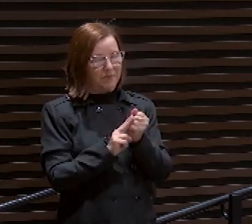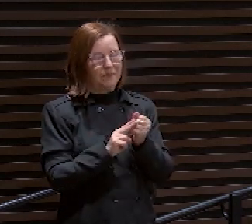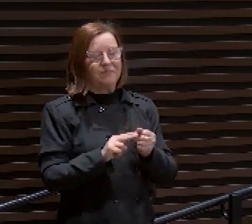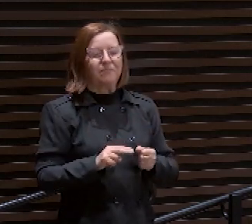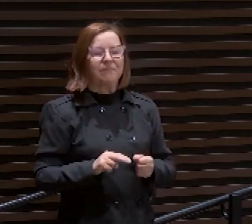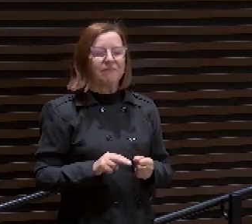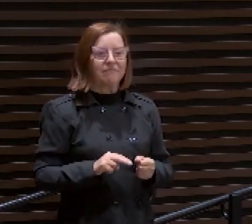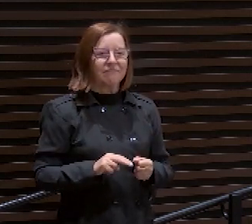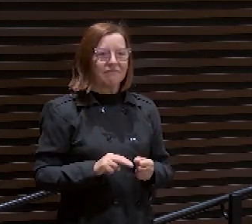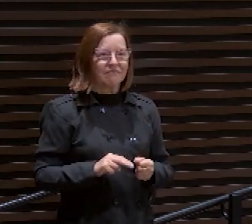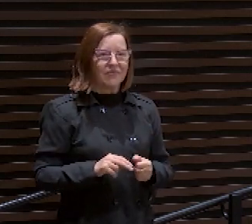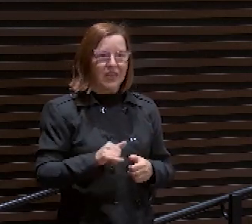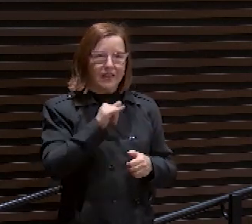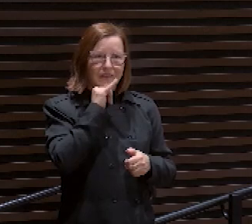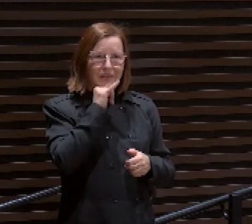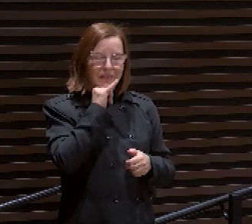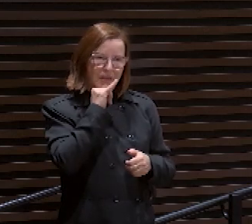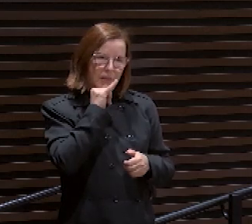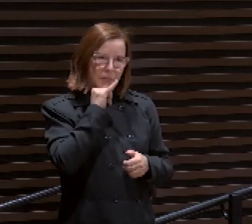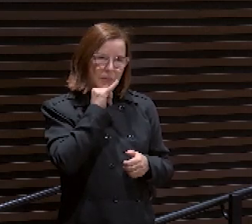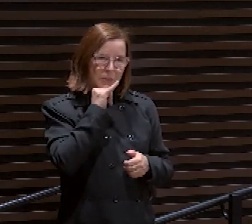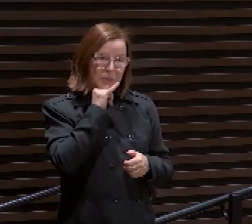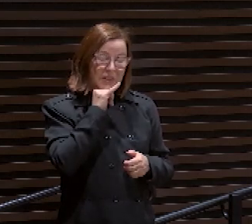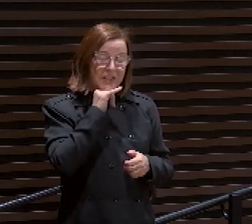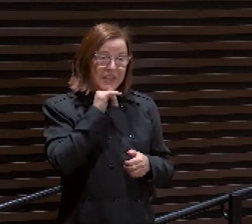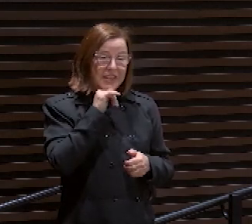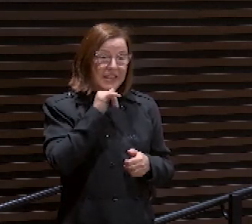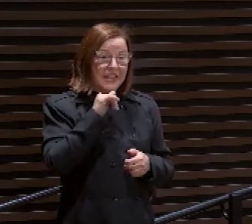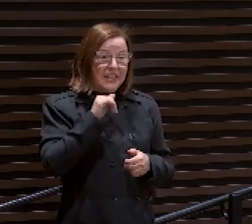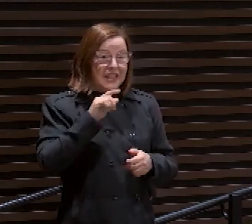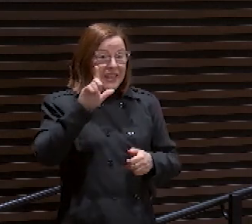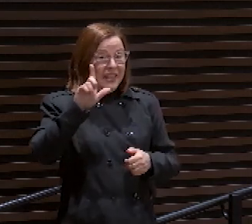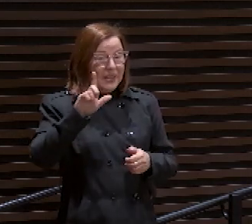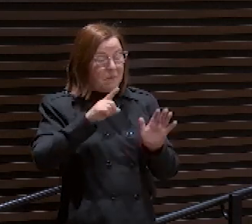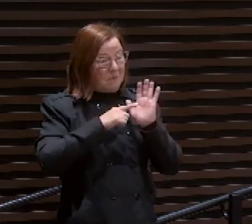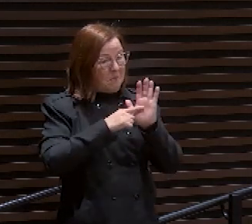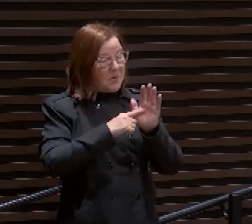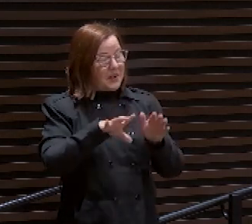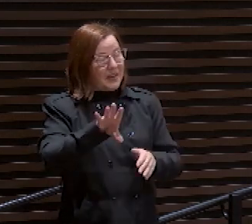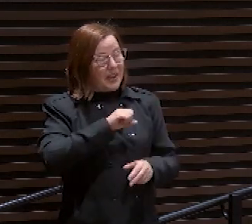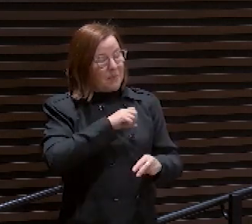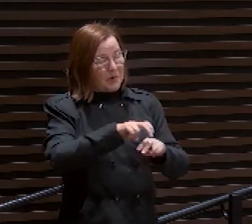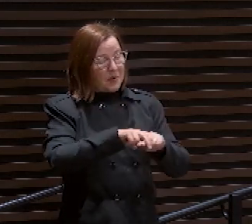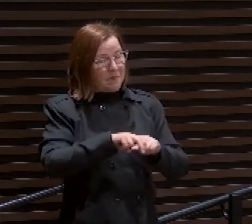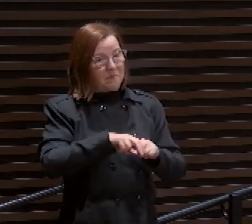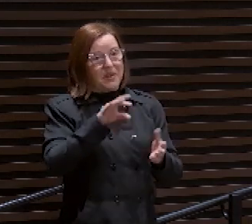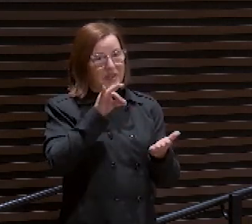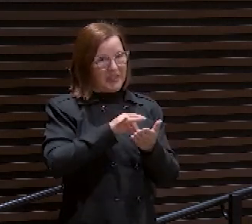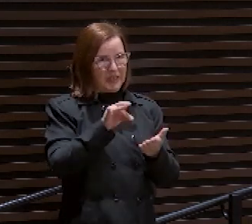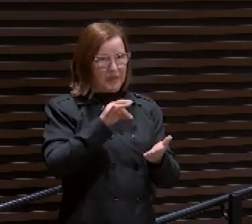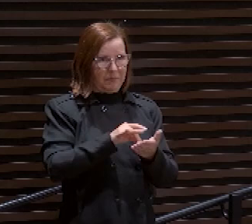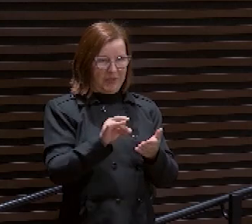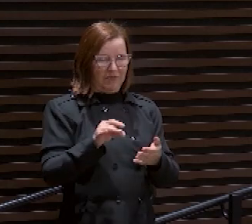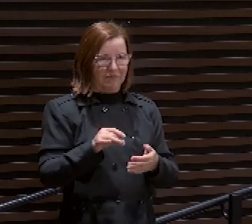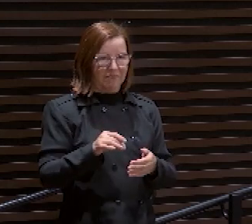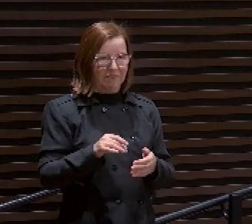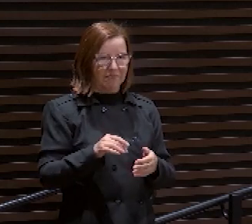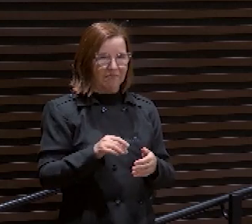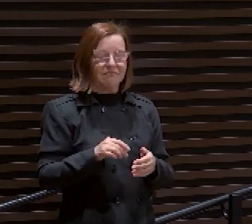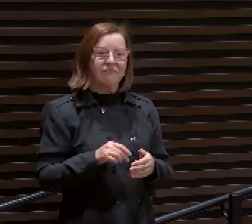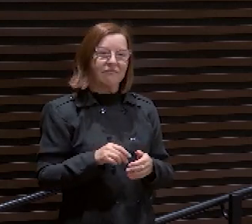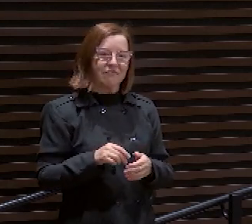pode entender, sejam amorosos com seus inimigos. É muito mais atos do que sentimentos. É como nós